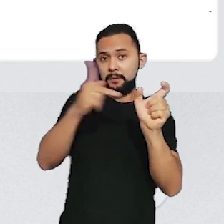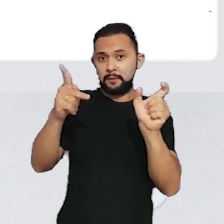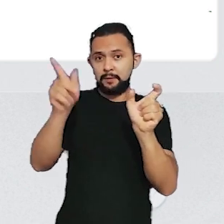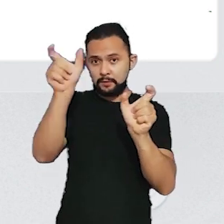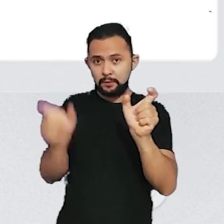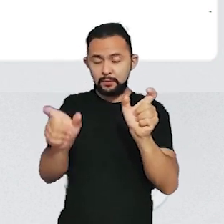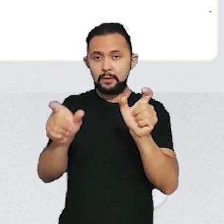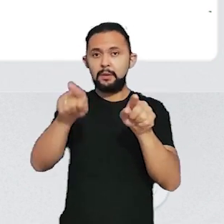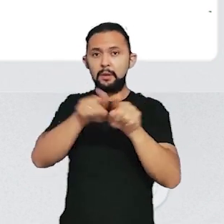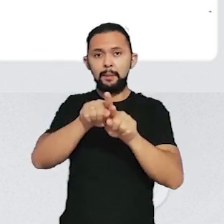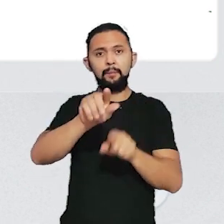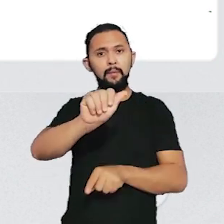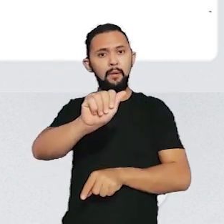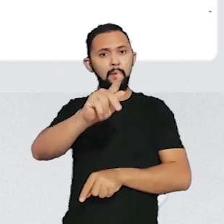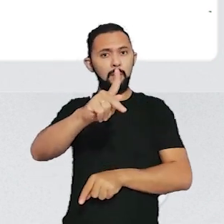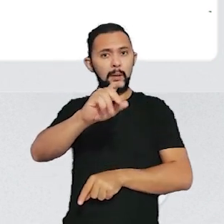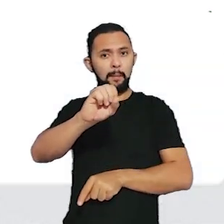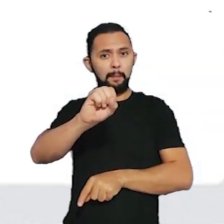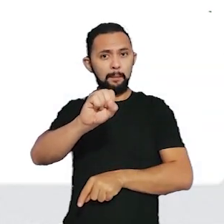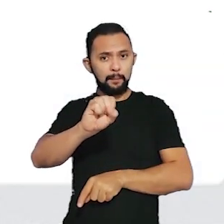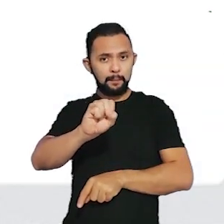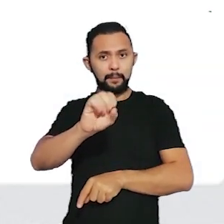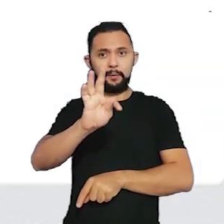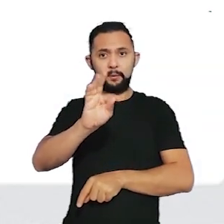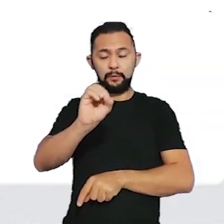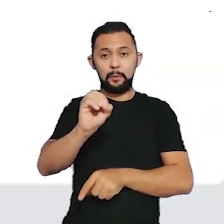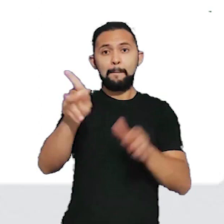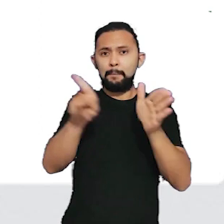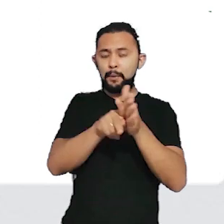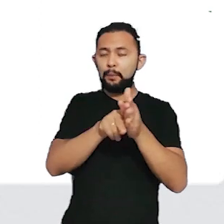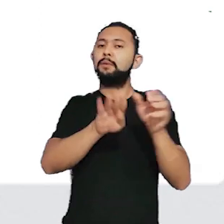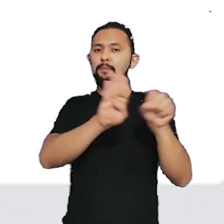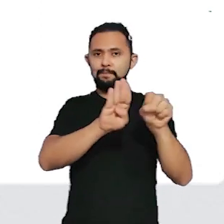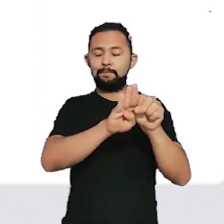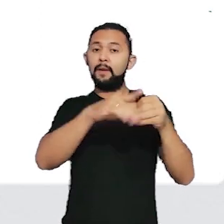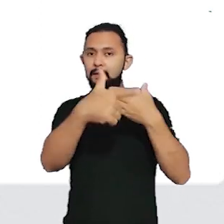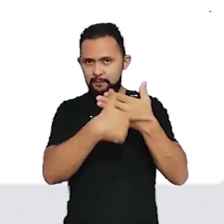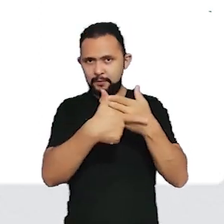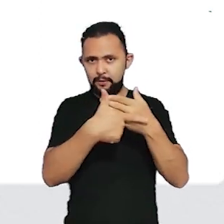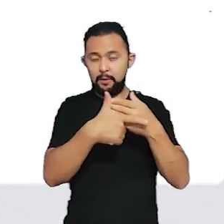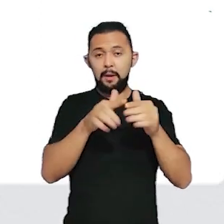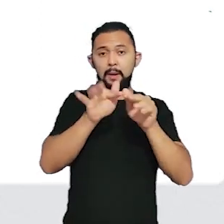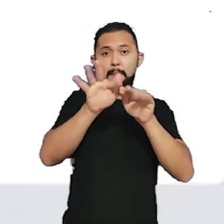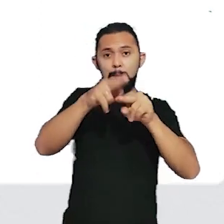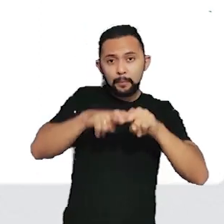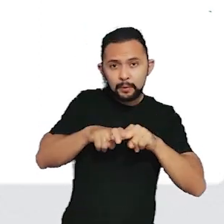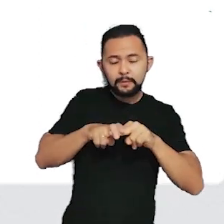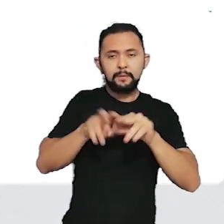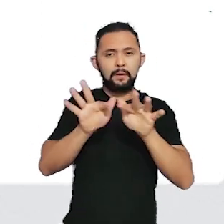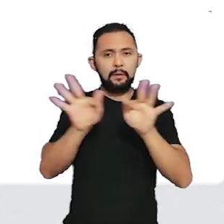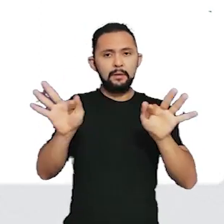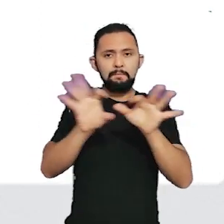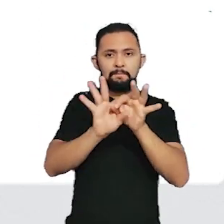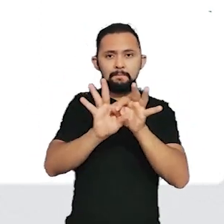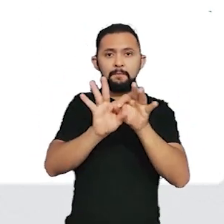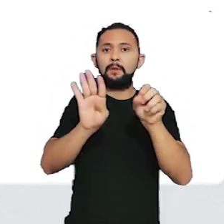5 funções são funções específicas do substantivo. Então, por isso que a gente diz que a oração é subordinada